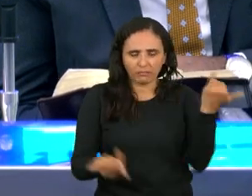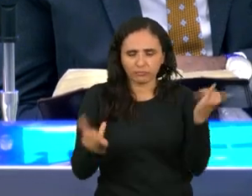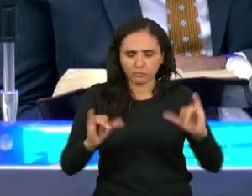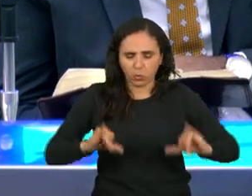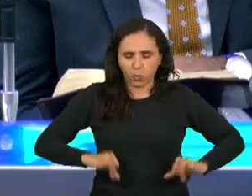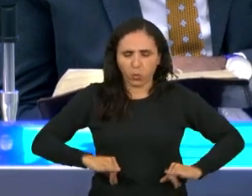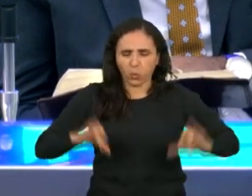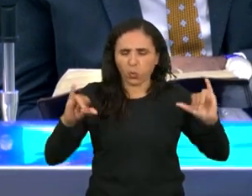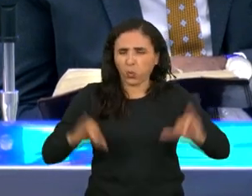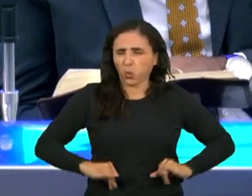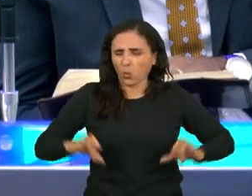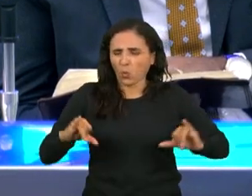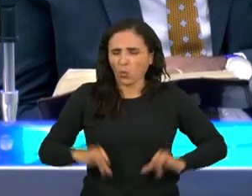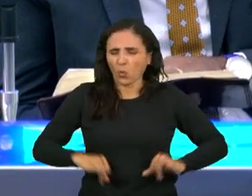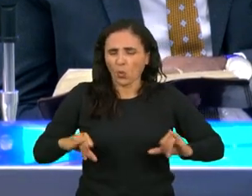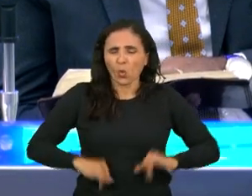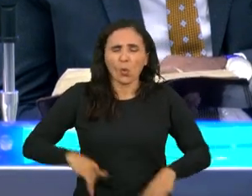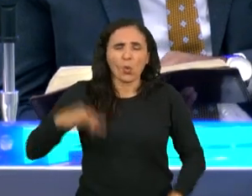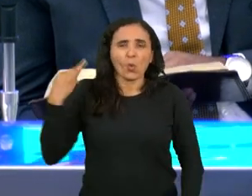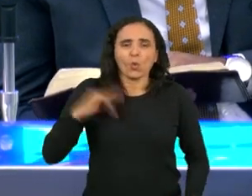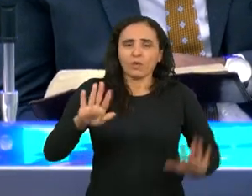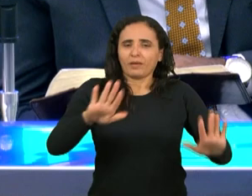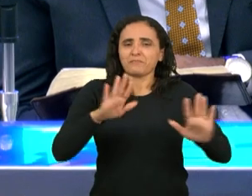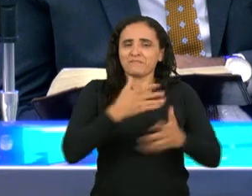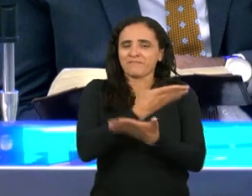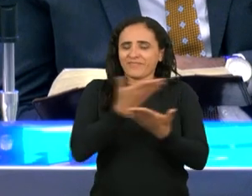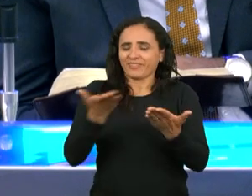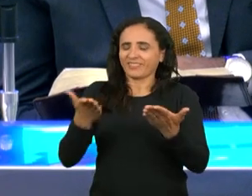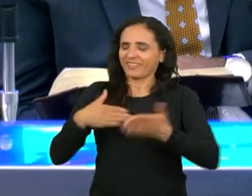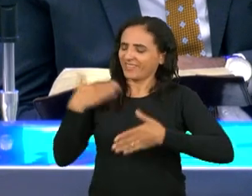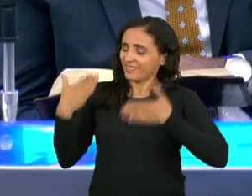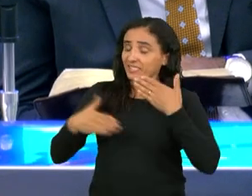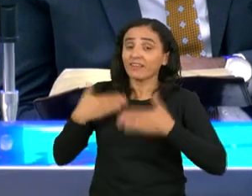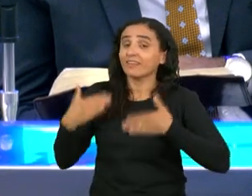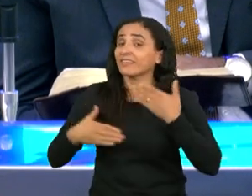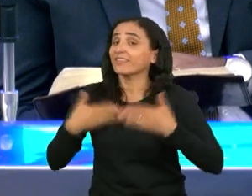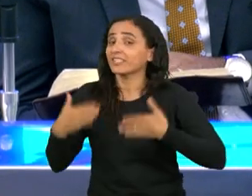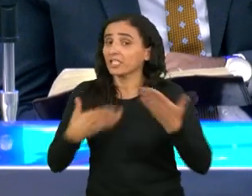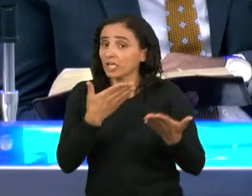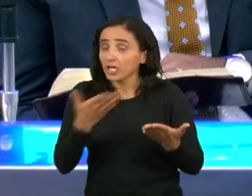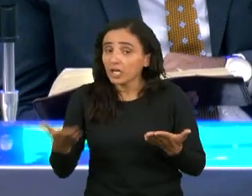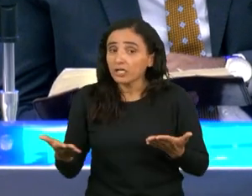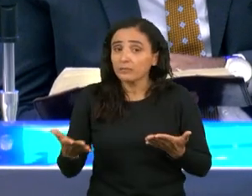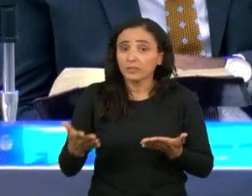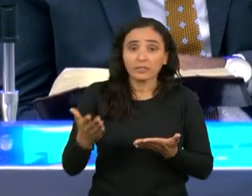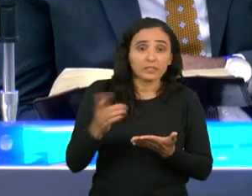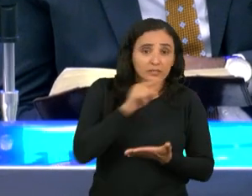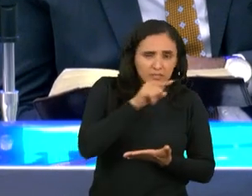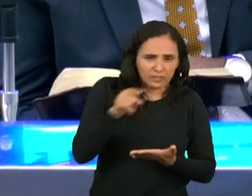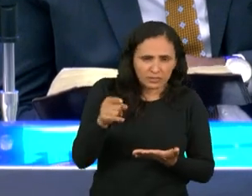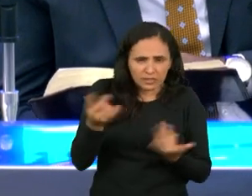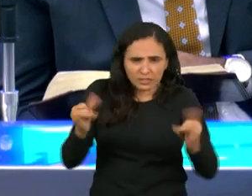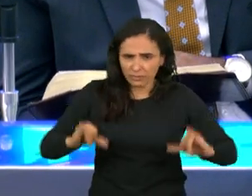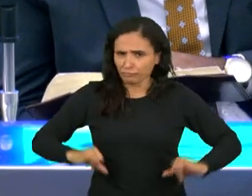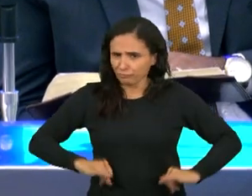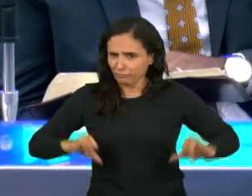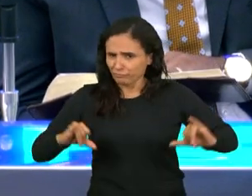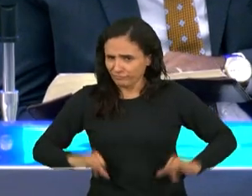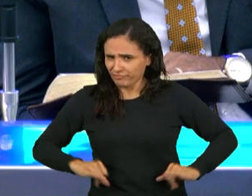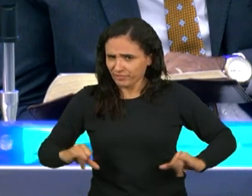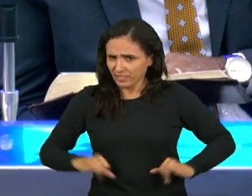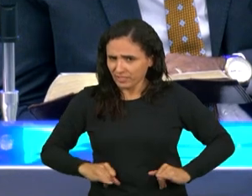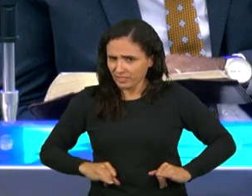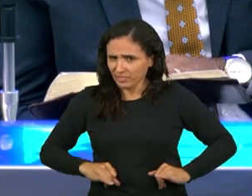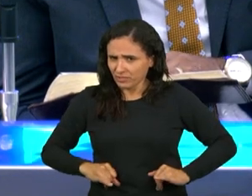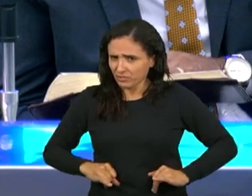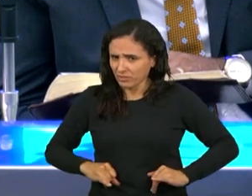vos acontecesse mas alegrai-vos no fato de ser despentes das aflições de Cristo